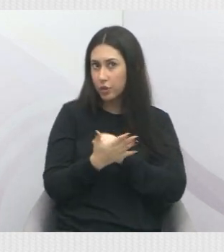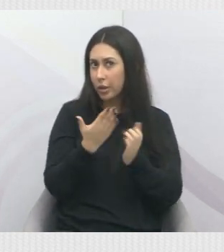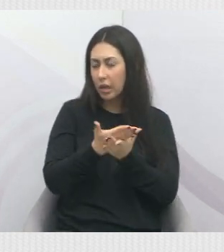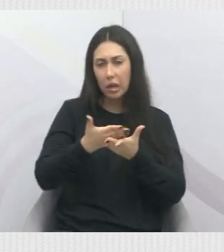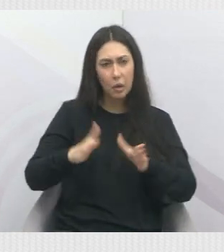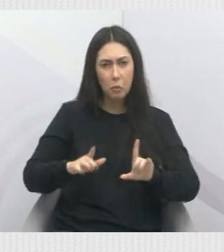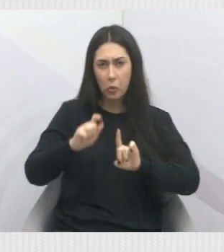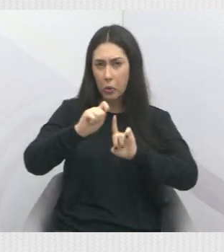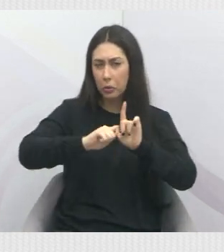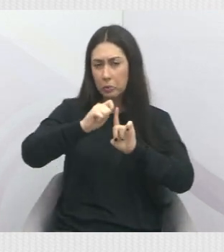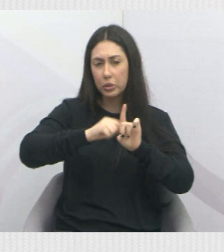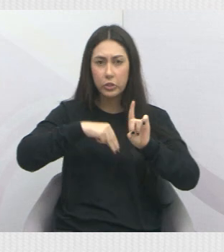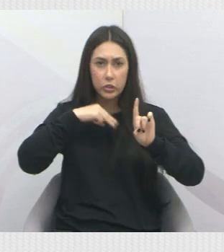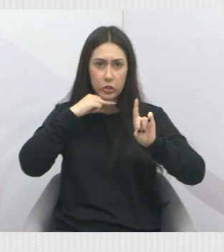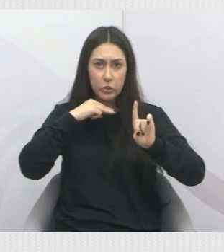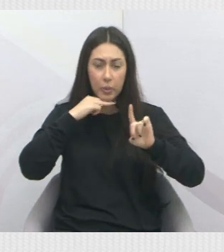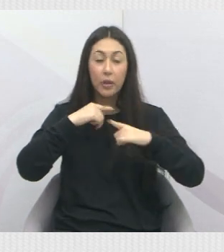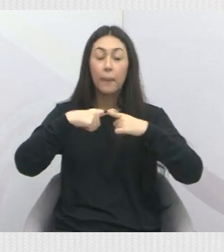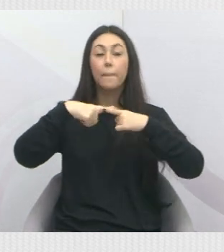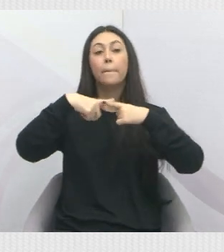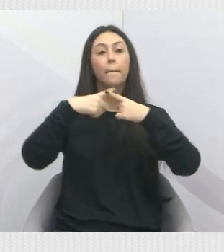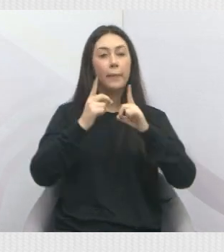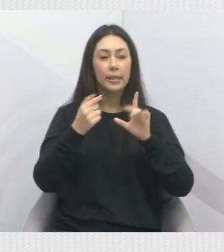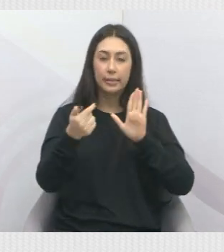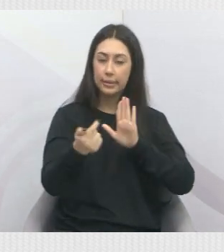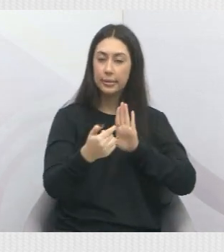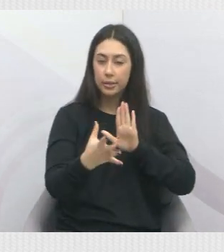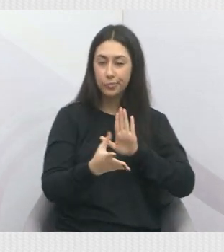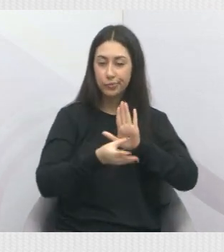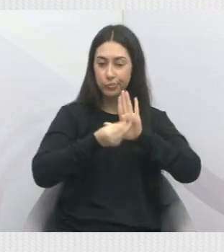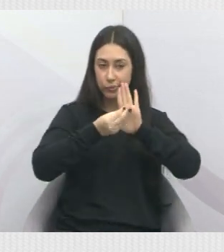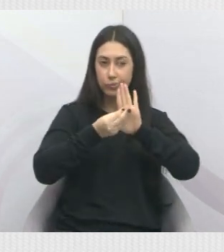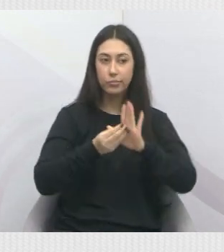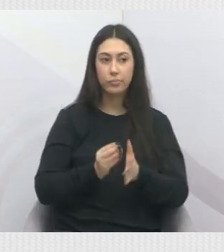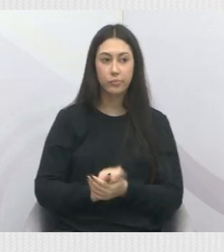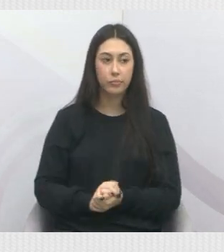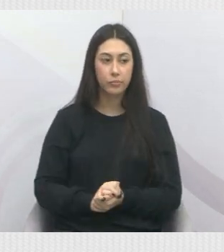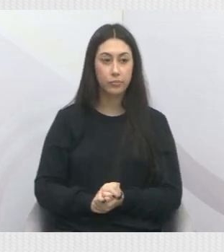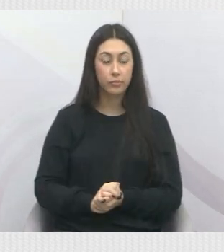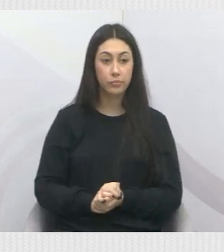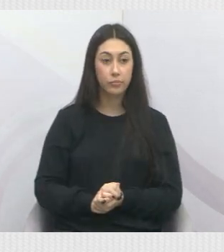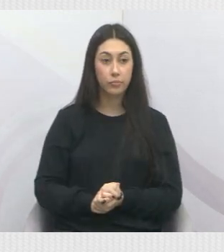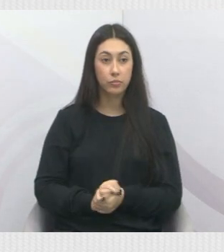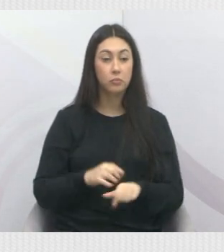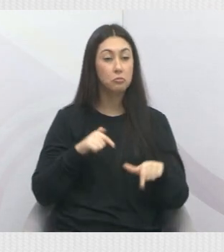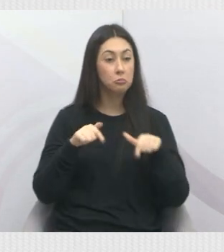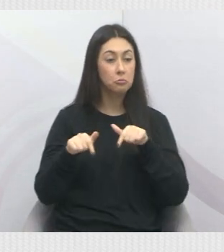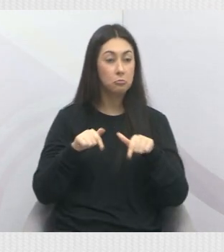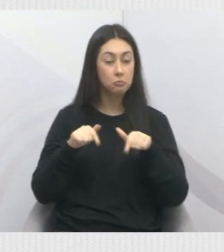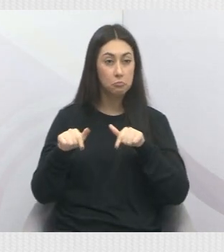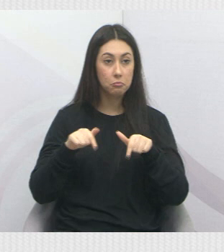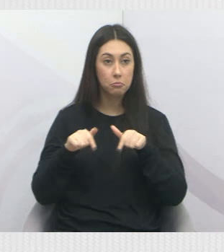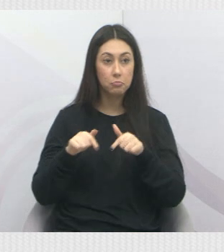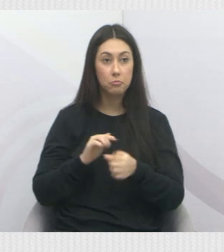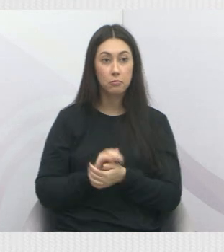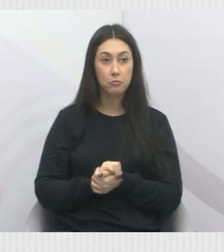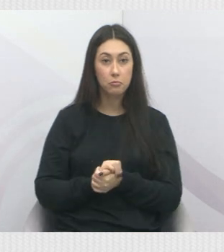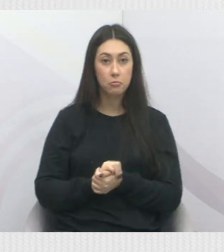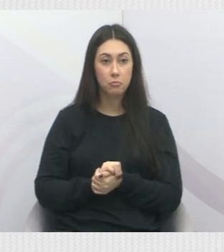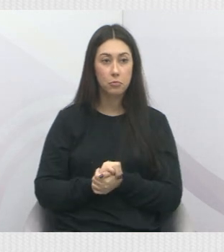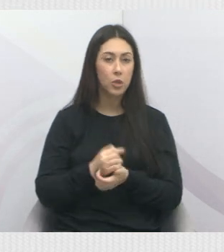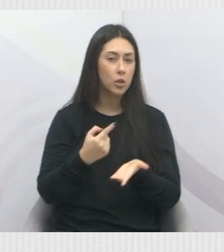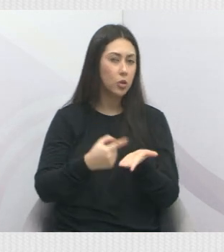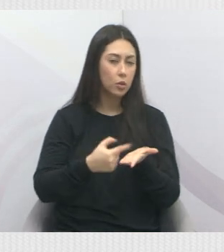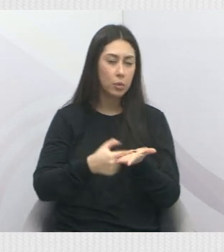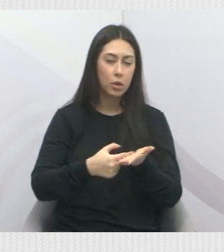de 2022, mas contam nesta prestação de contas. Produção de serviços. Consultas